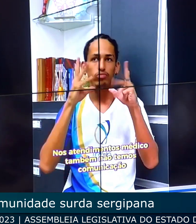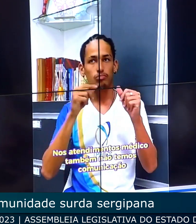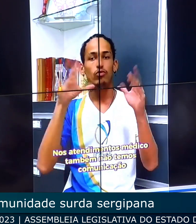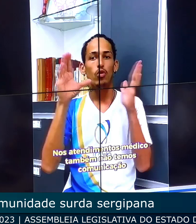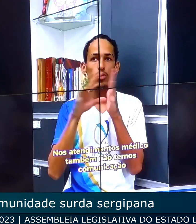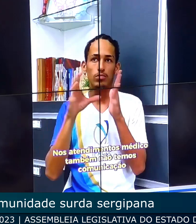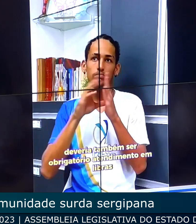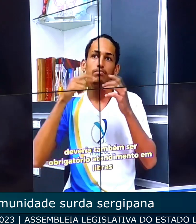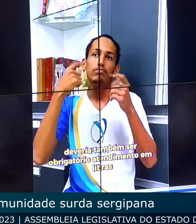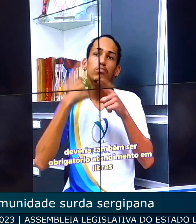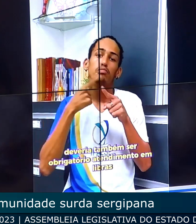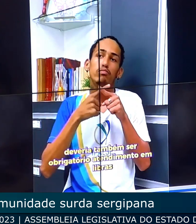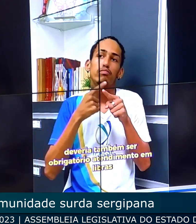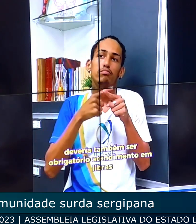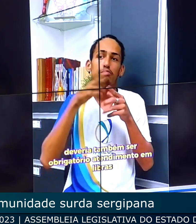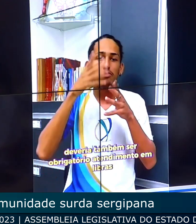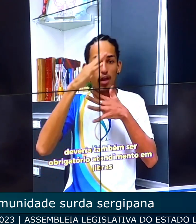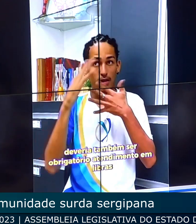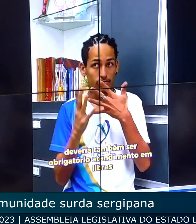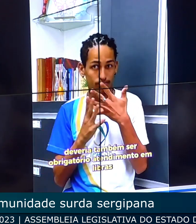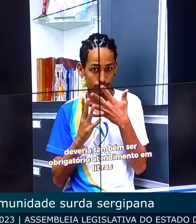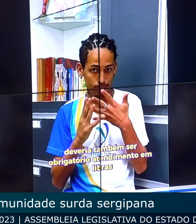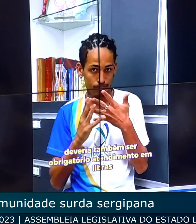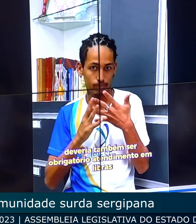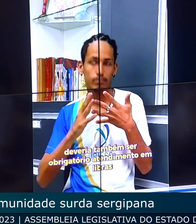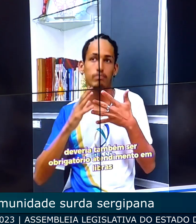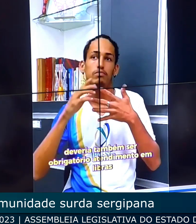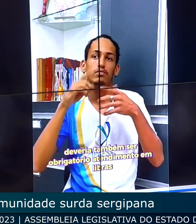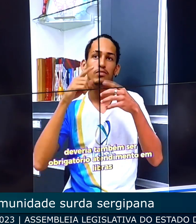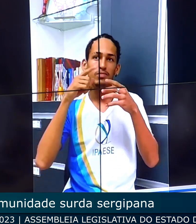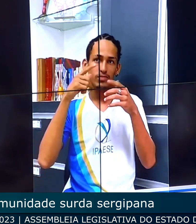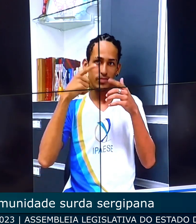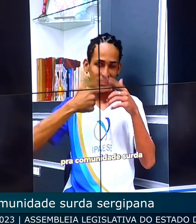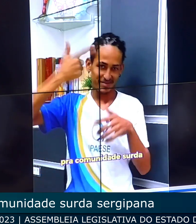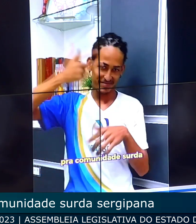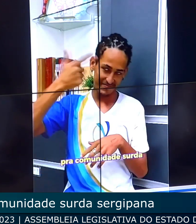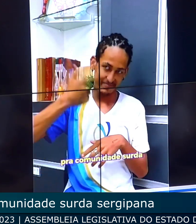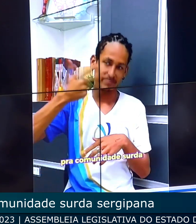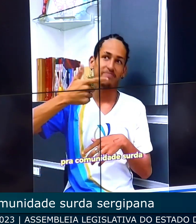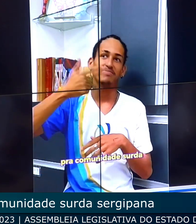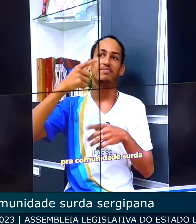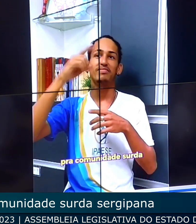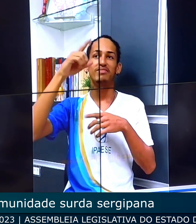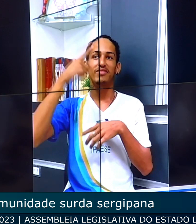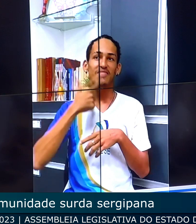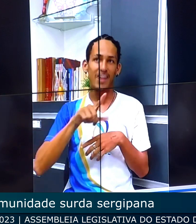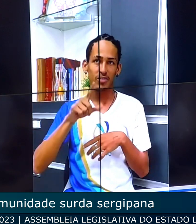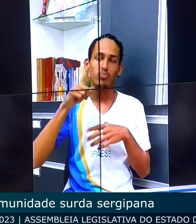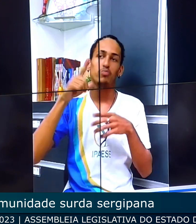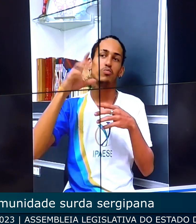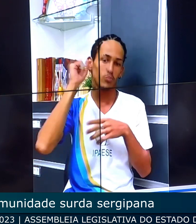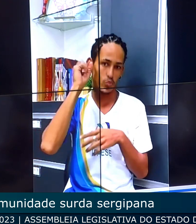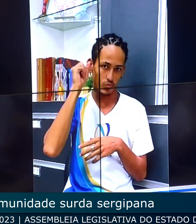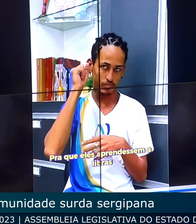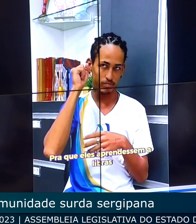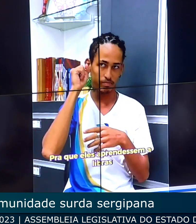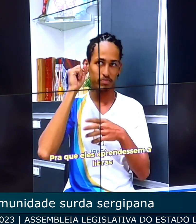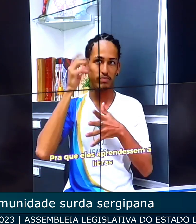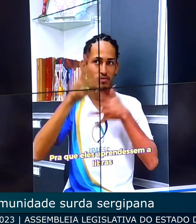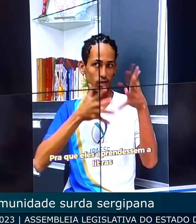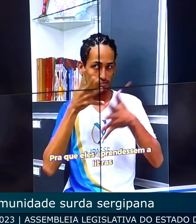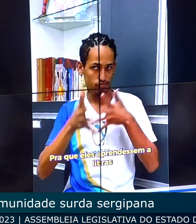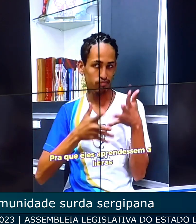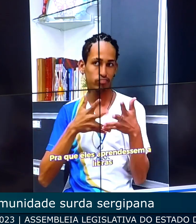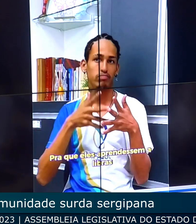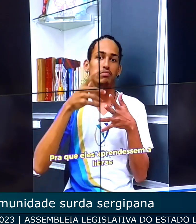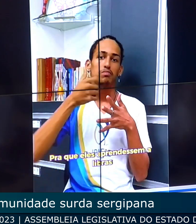temos comunicação, deveria também ser obrigatório atendimento em Libras para a comunidade surda, para que eles